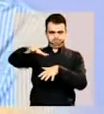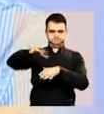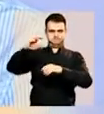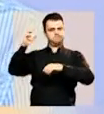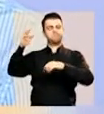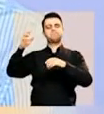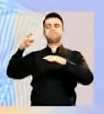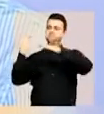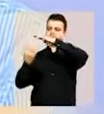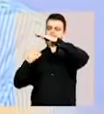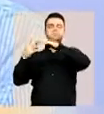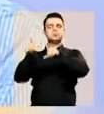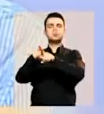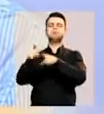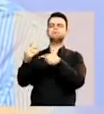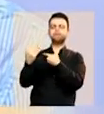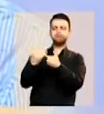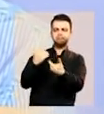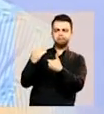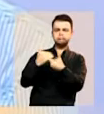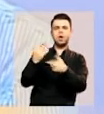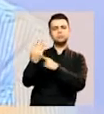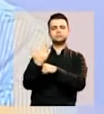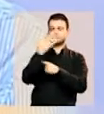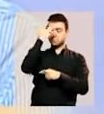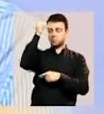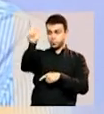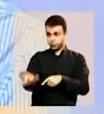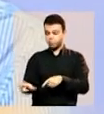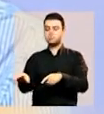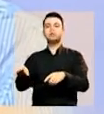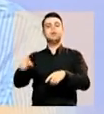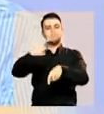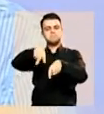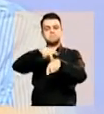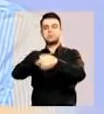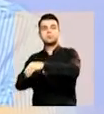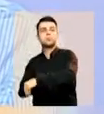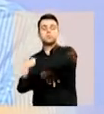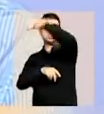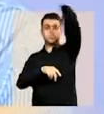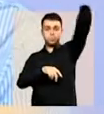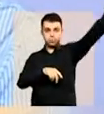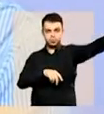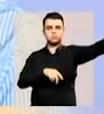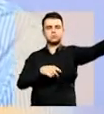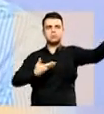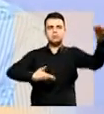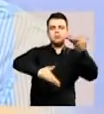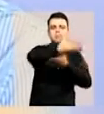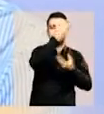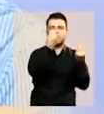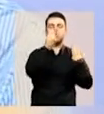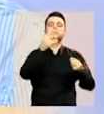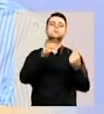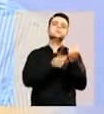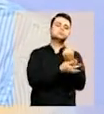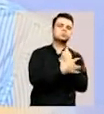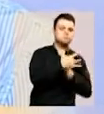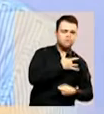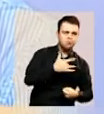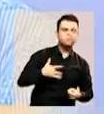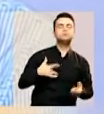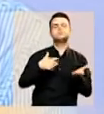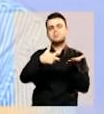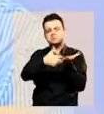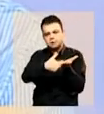todo o suporte para esse intercambista depois que ele fecha o contrato, para buscar seguro-saúde,